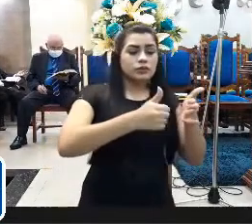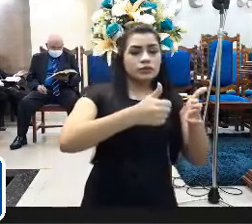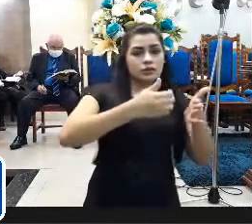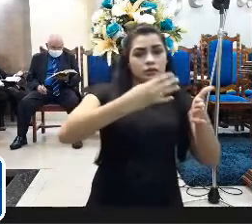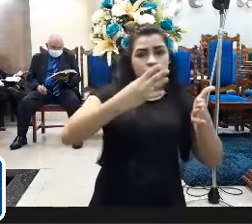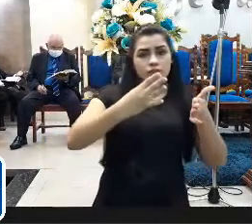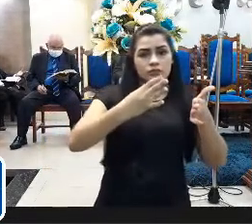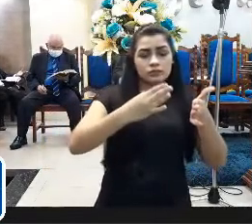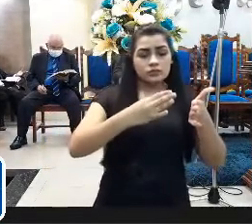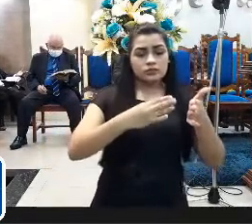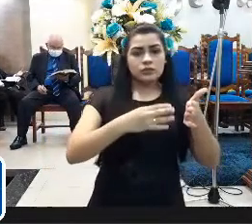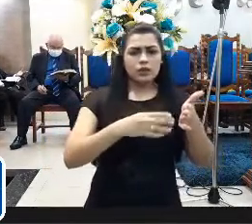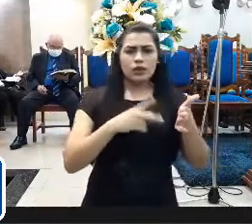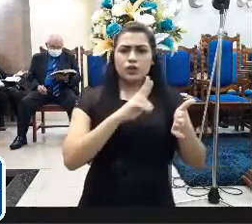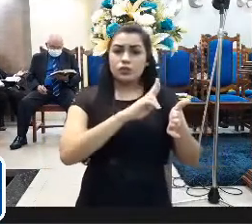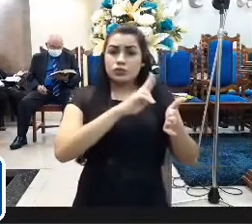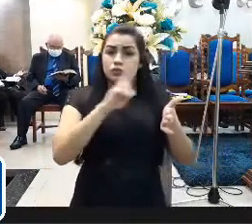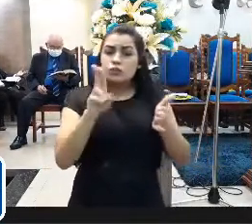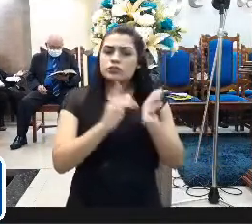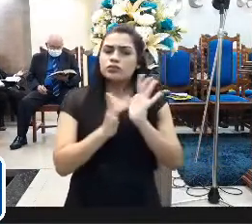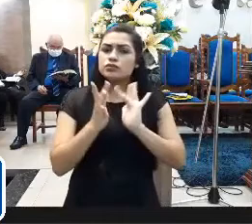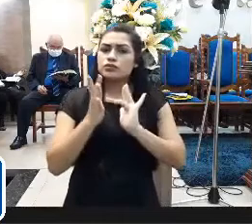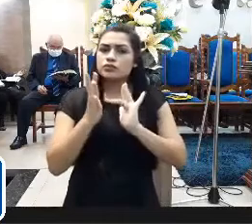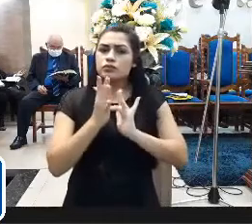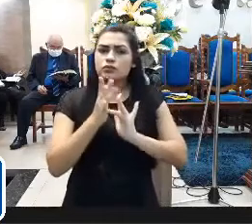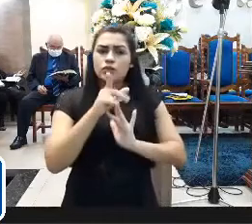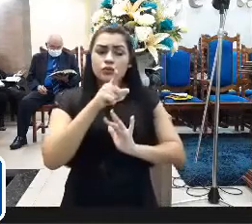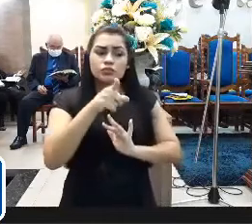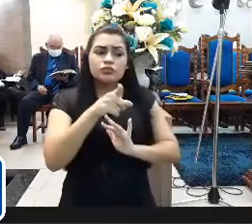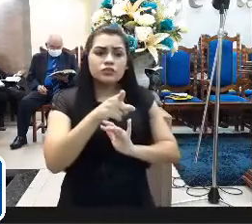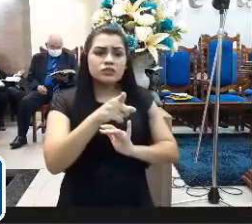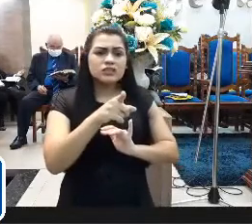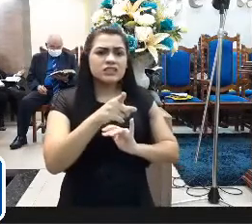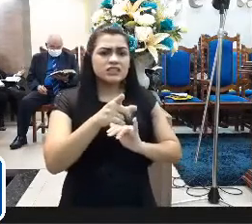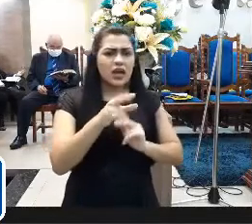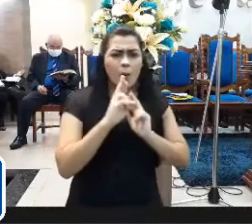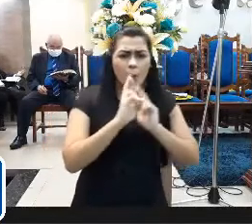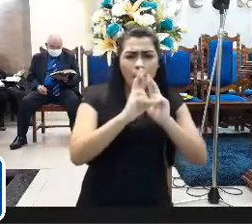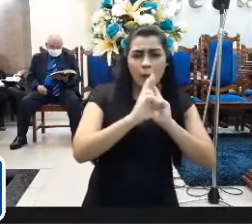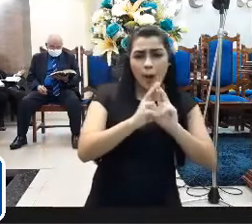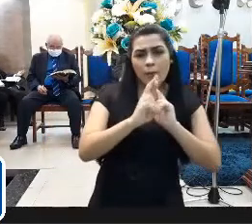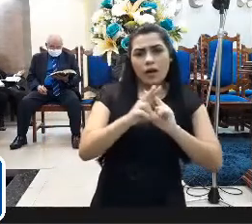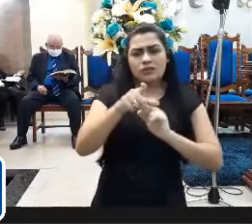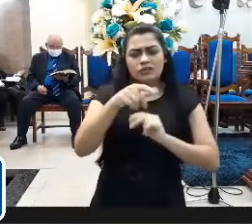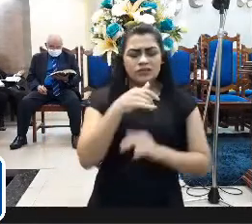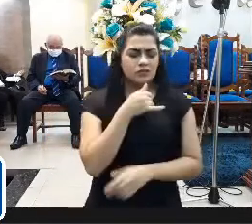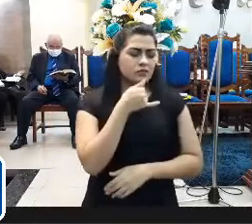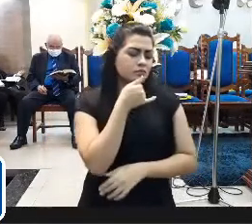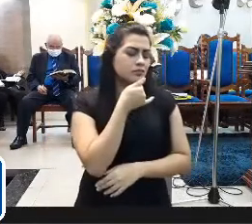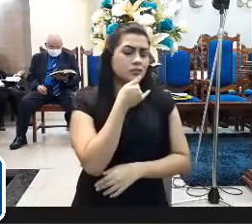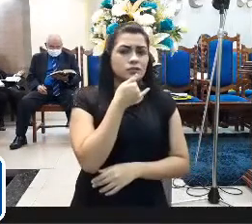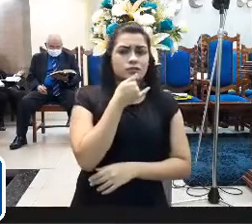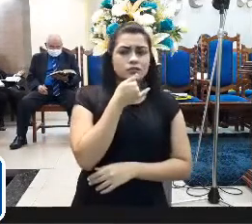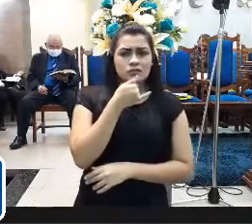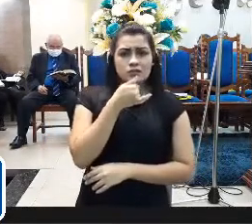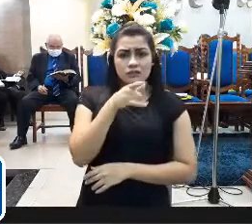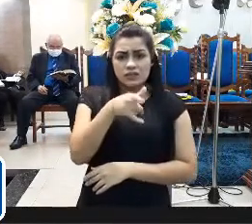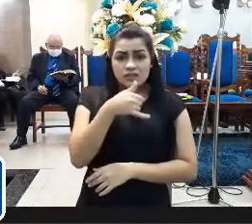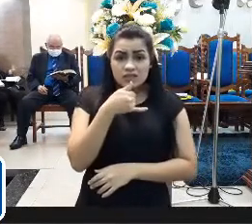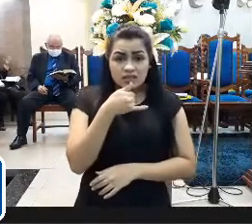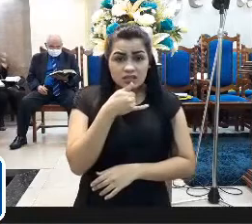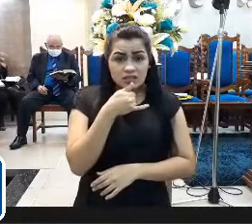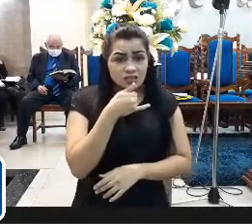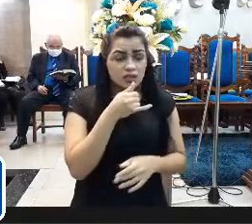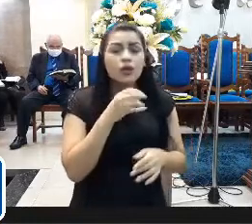sois vituperados, se pelo nome de Cristo sois insultados, é para ficar triste, irmão? Como é que